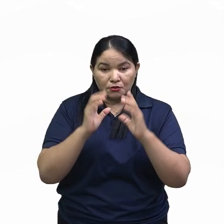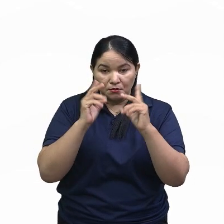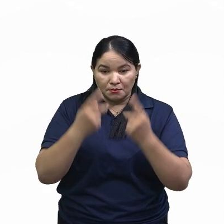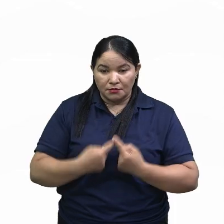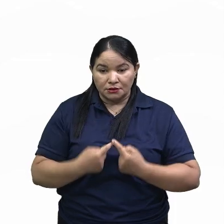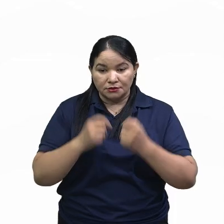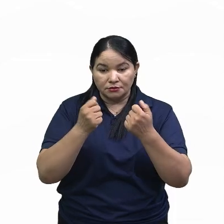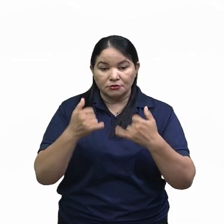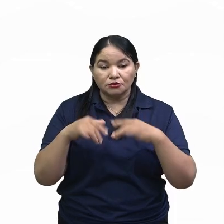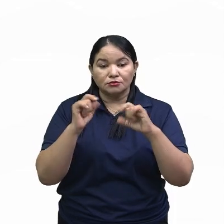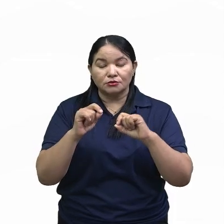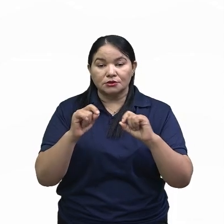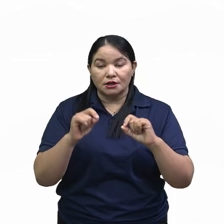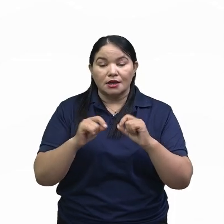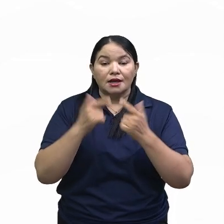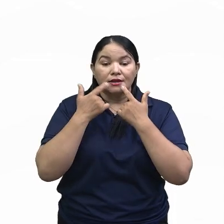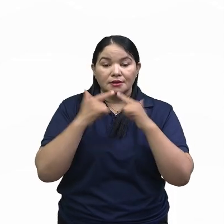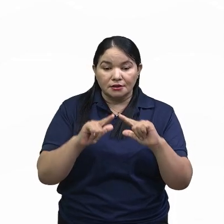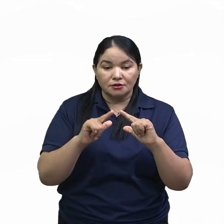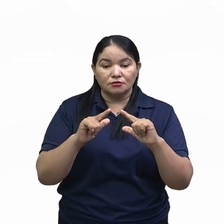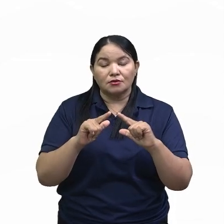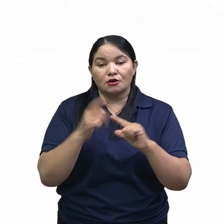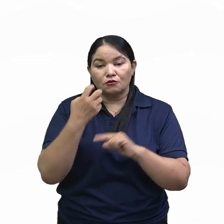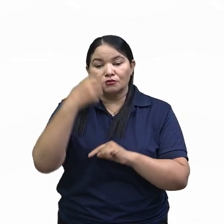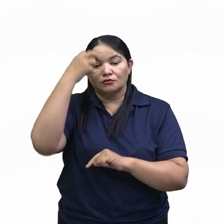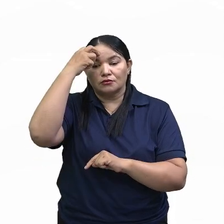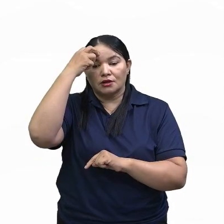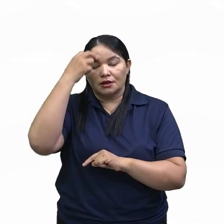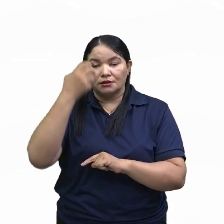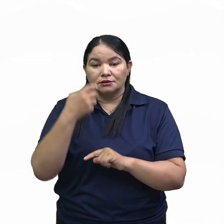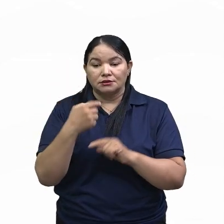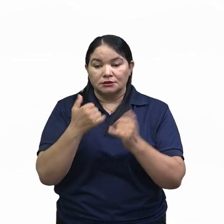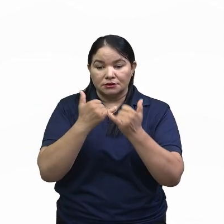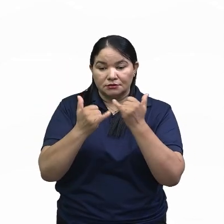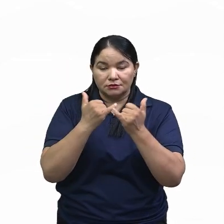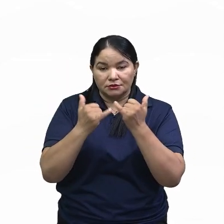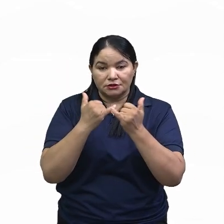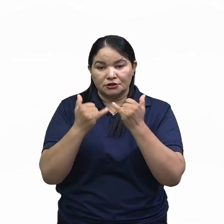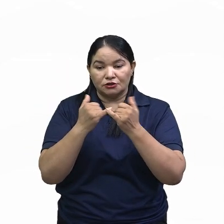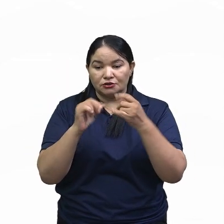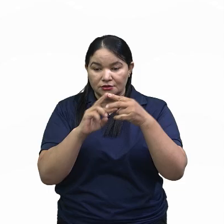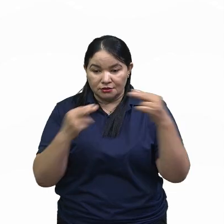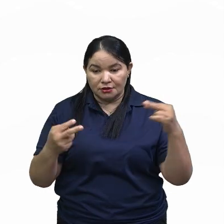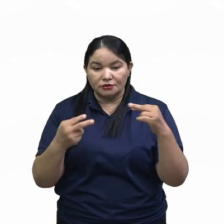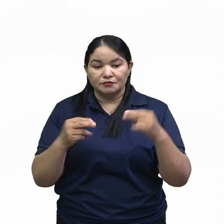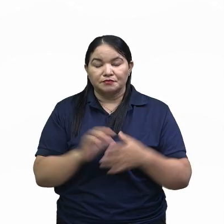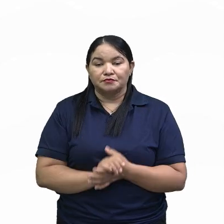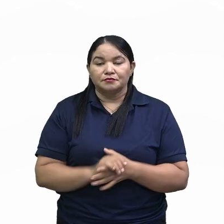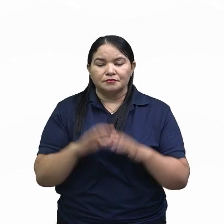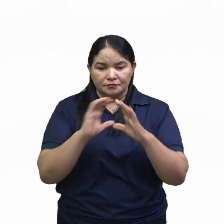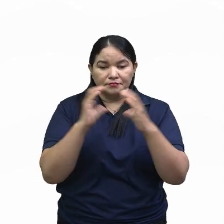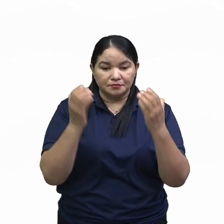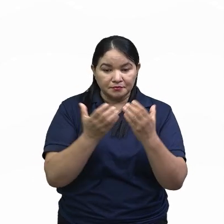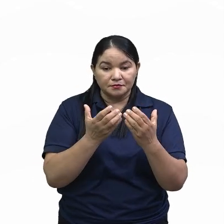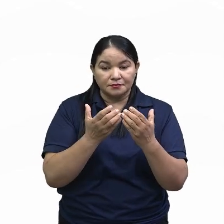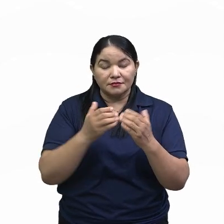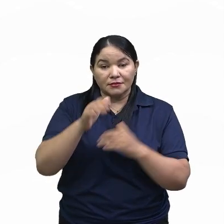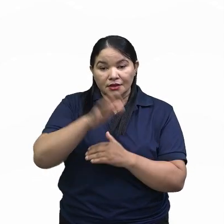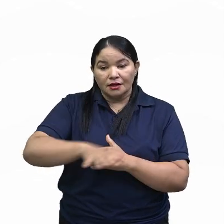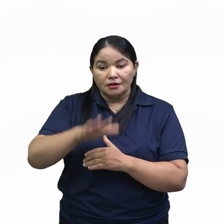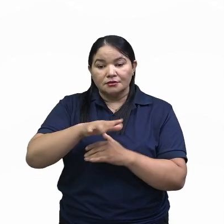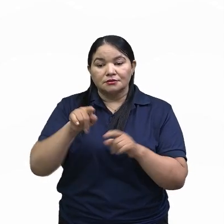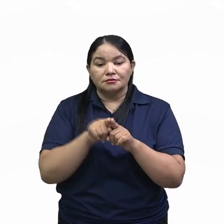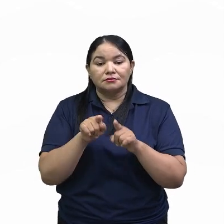por afinidades linguísticas, culturais e semelhanças genéticas. Essas comunidades